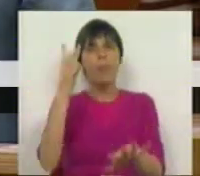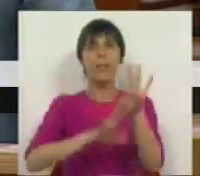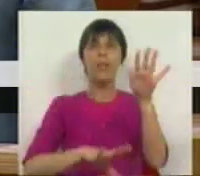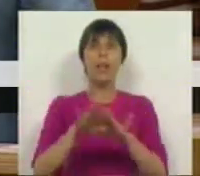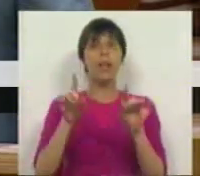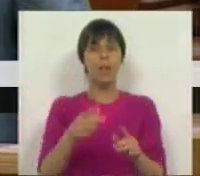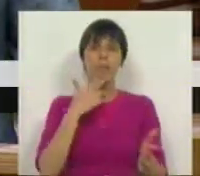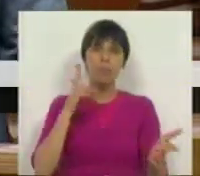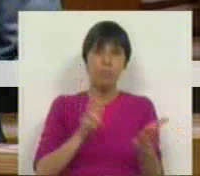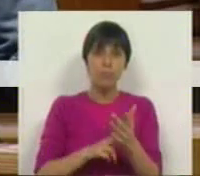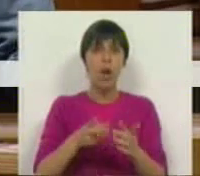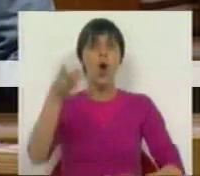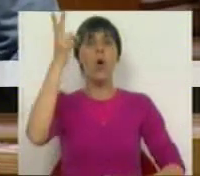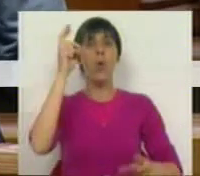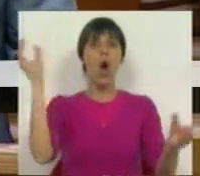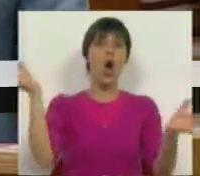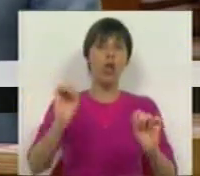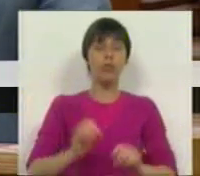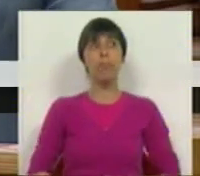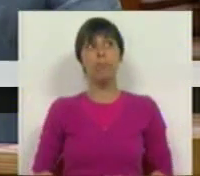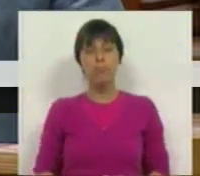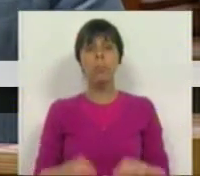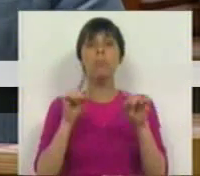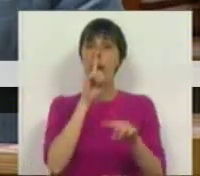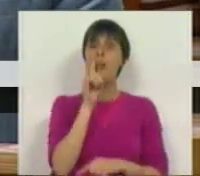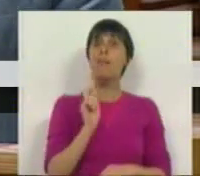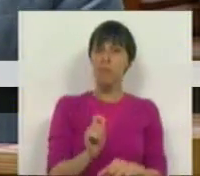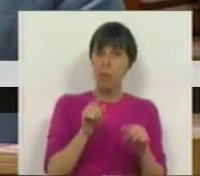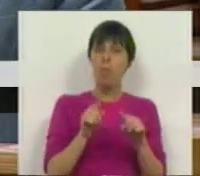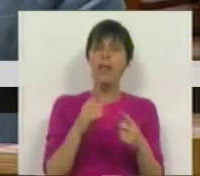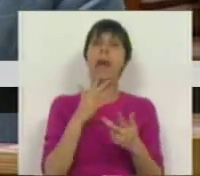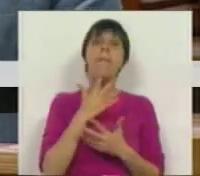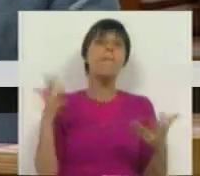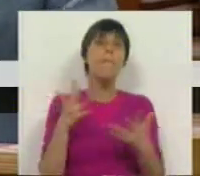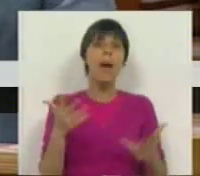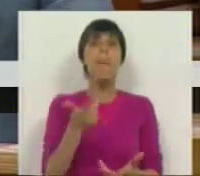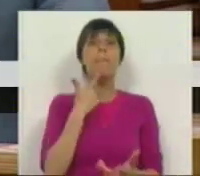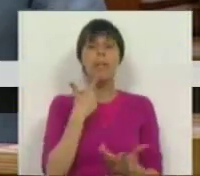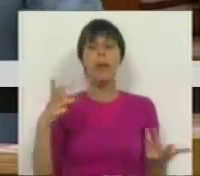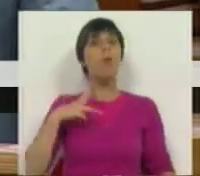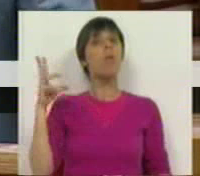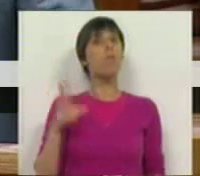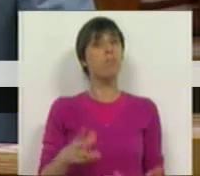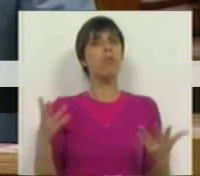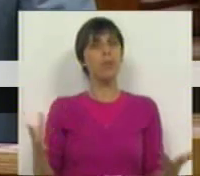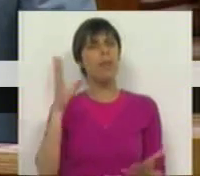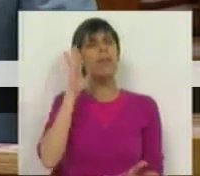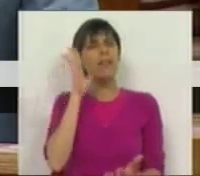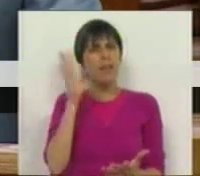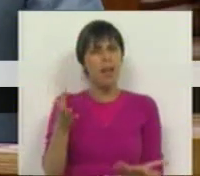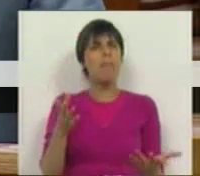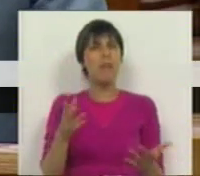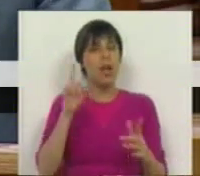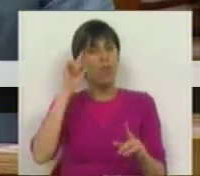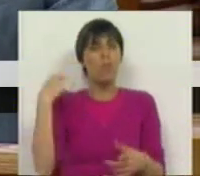sido feito, mas nunca se tinha tido a coragem. Ora, desse momento, a maioria percebe que o Portugal sabia que estava a ser